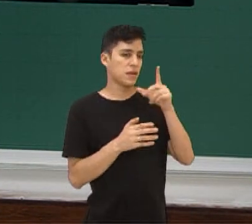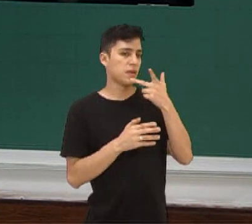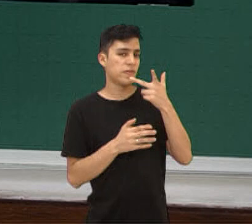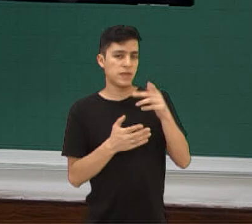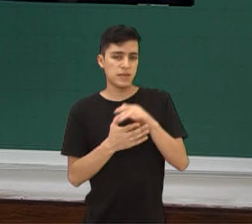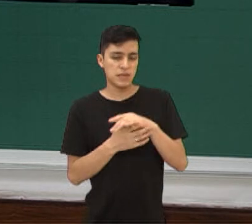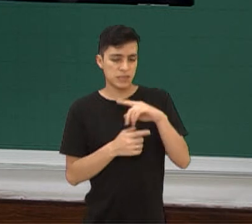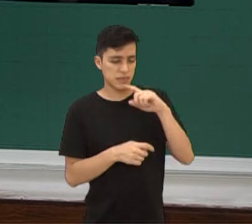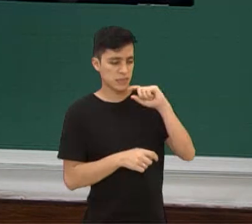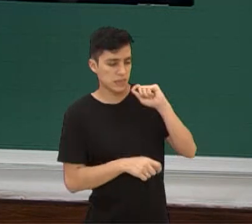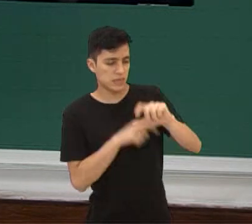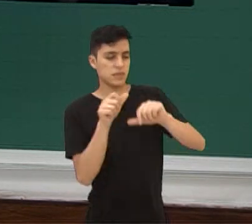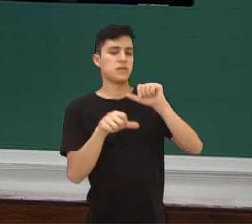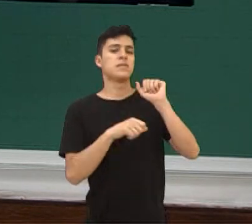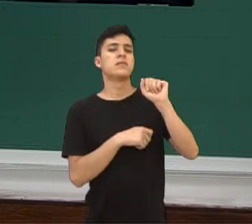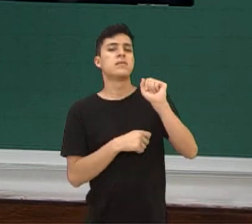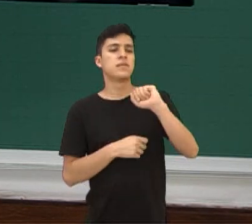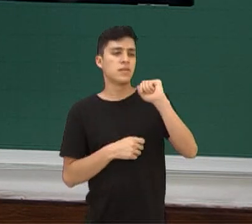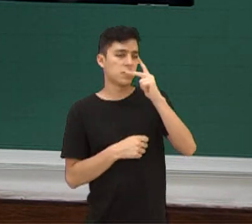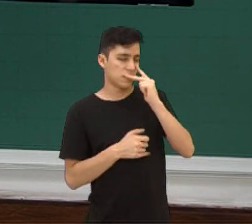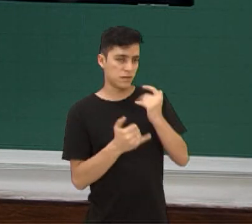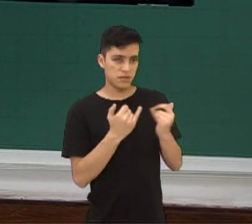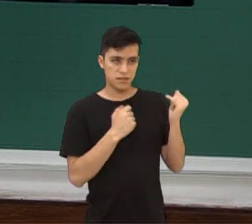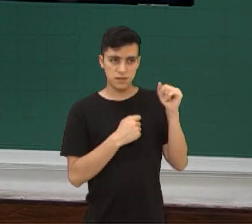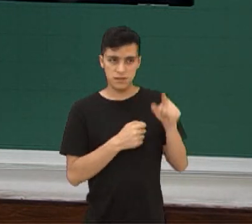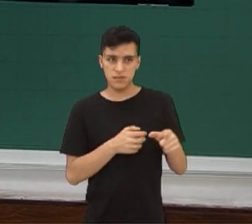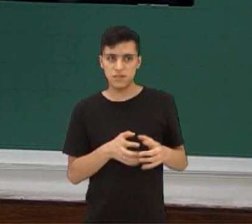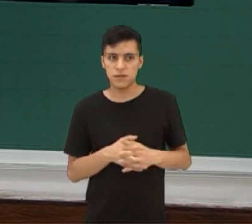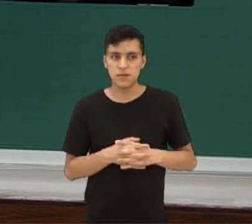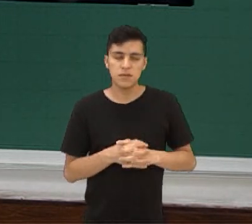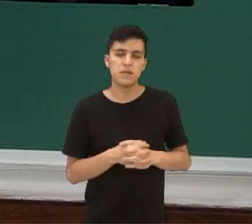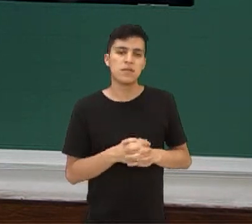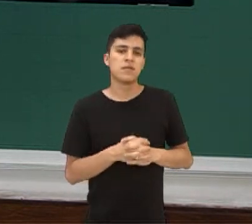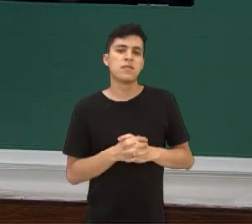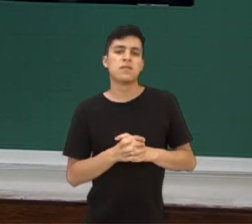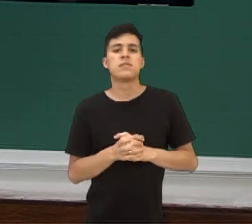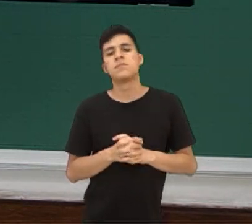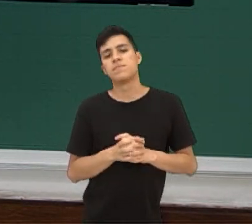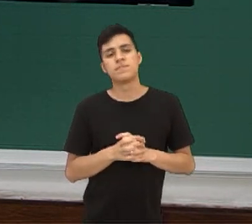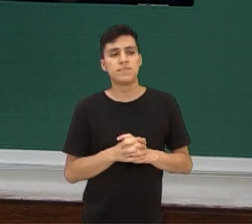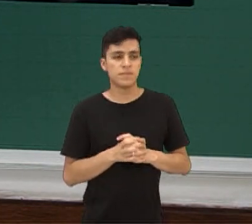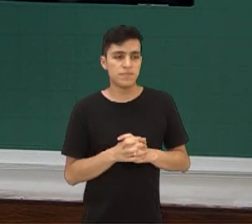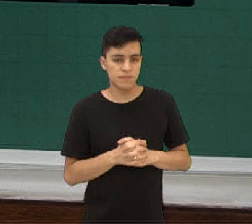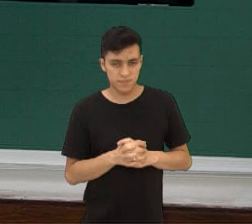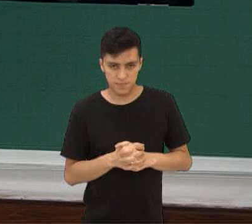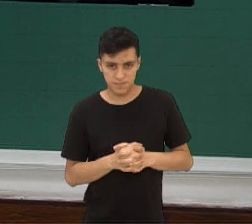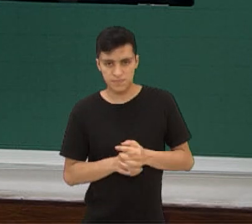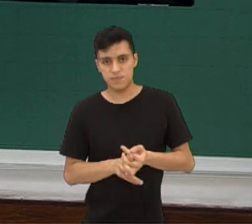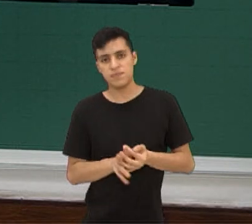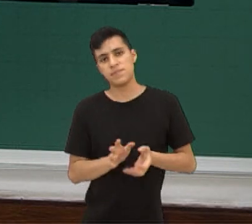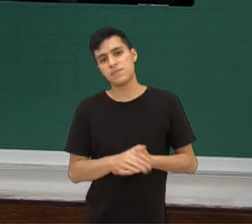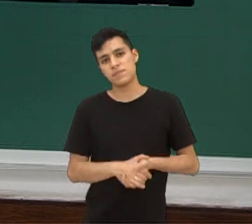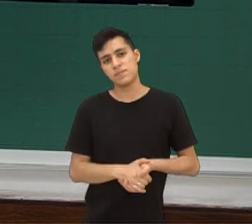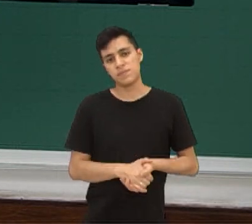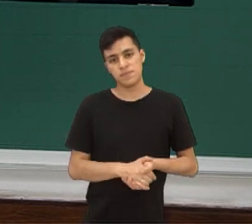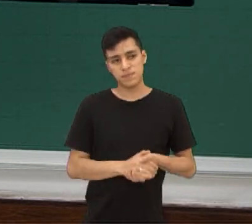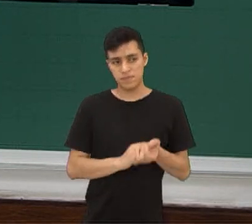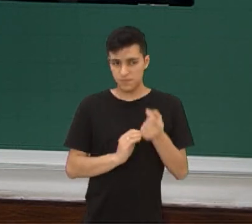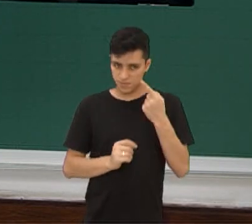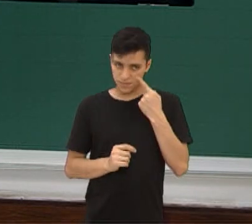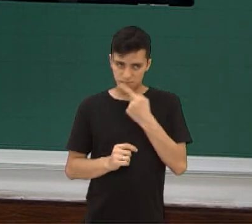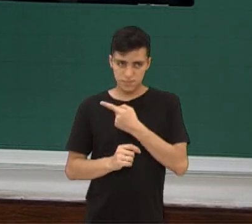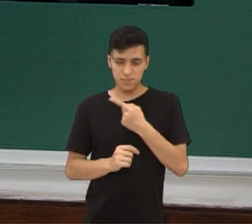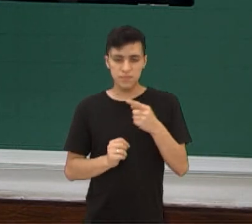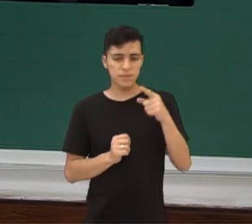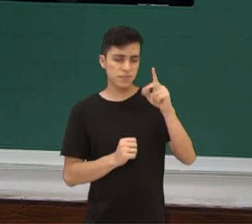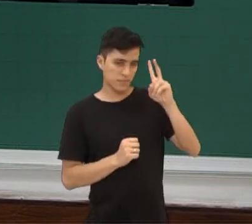em. Então, eu posso usar esse sinônimo no lugar de convertir-se em. El hada de la Cenicienta, Cenicienta aquela do